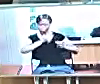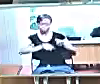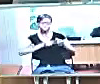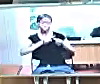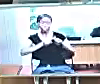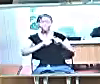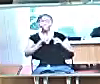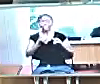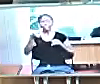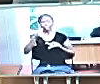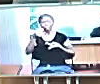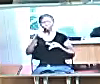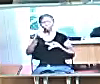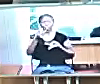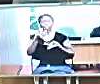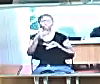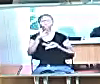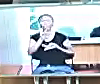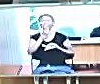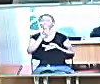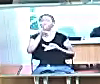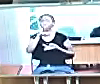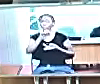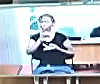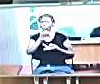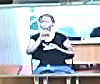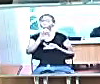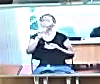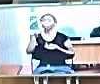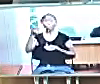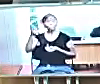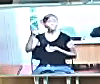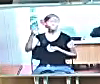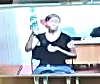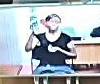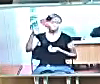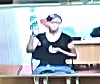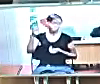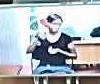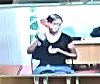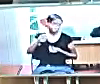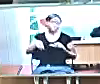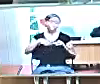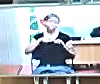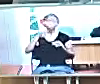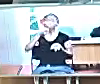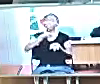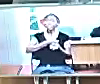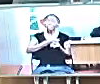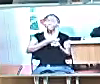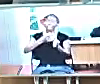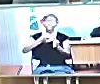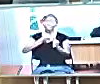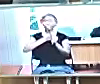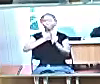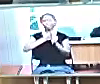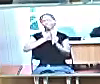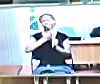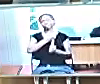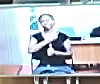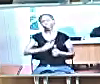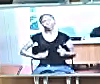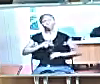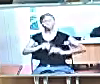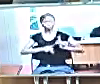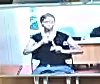regime de previdência própria do estado e do pagamento da dívida pública que são os três grandes motivadores para que esses números sejam todos